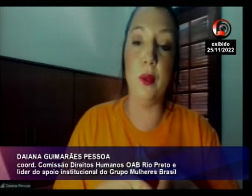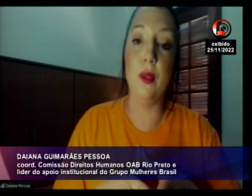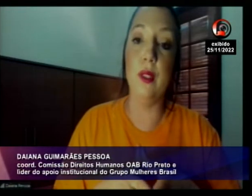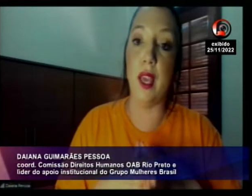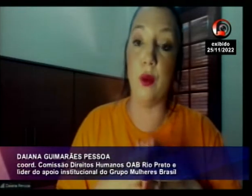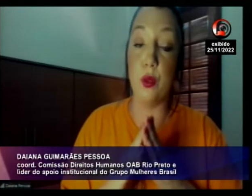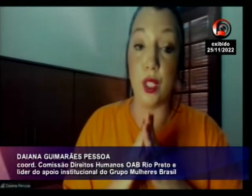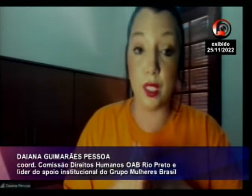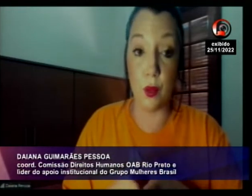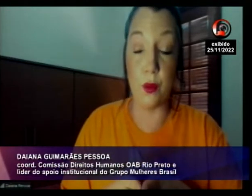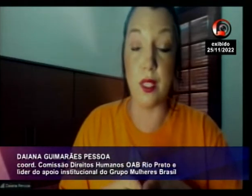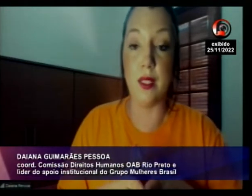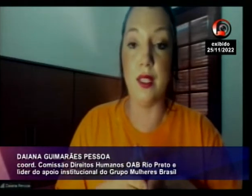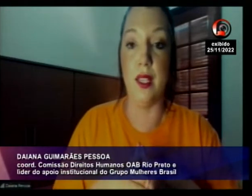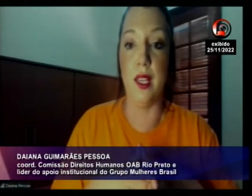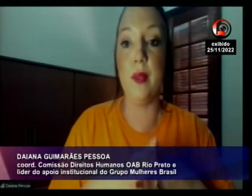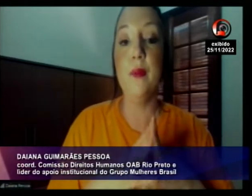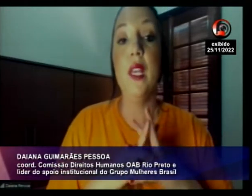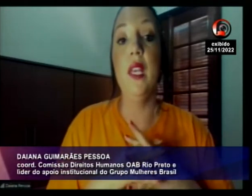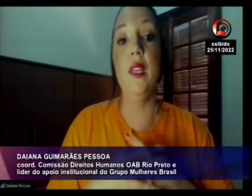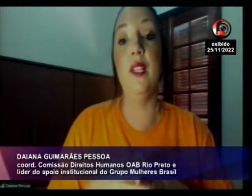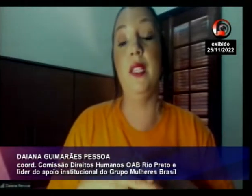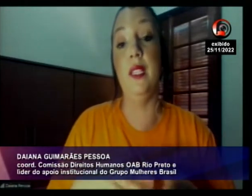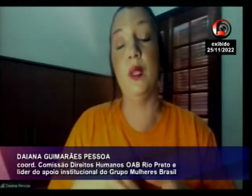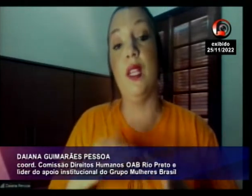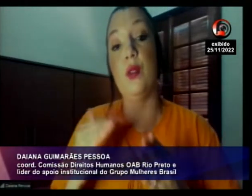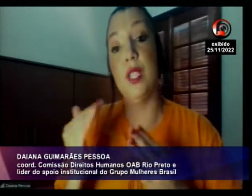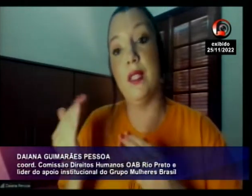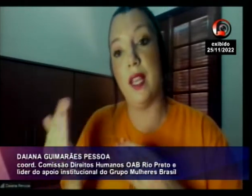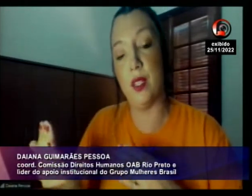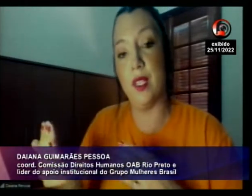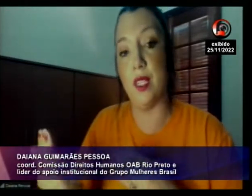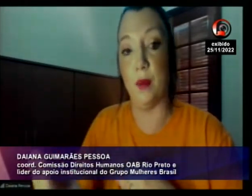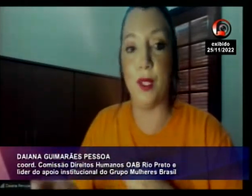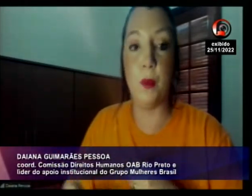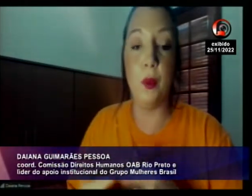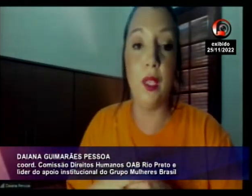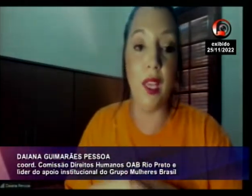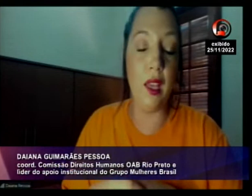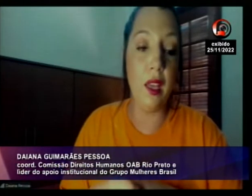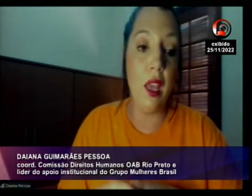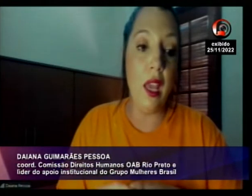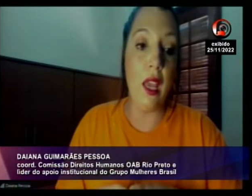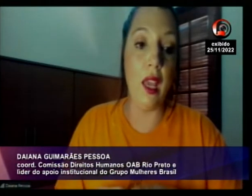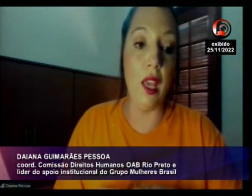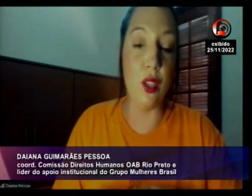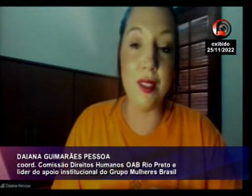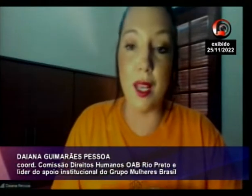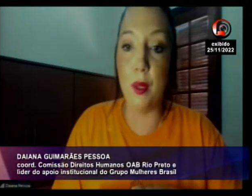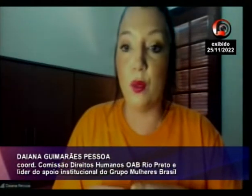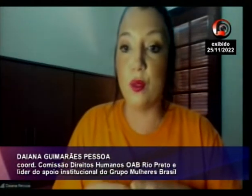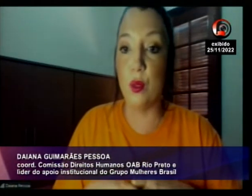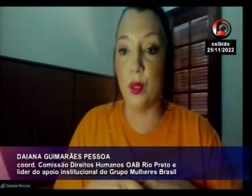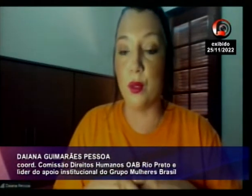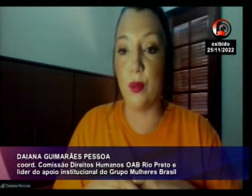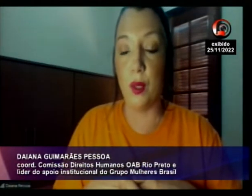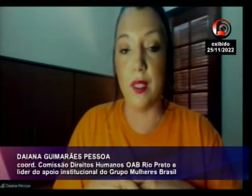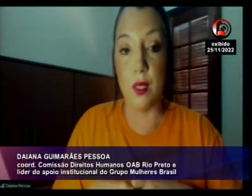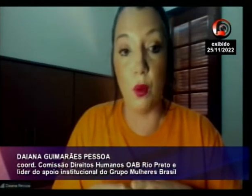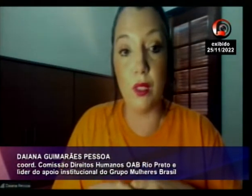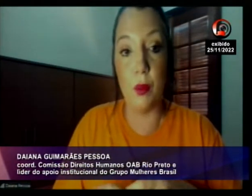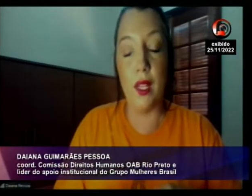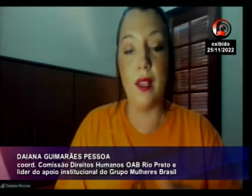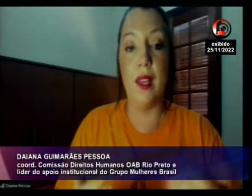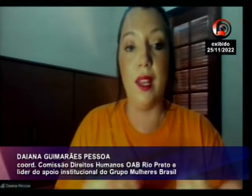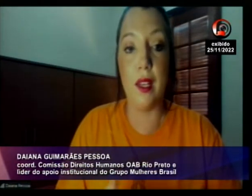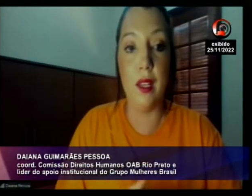de novembro, que é o Dia da Consciência Negra, e indo até o dia 10 de dezembro. Isso porque a gente sabe que os números de